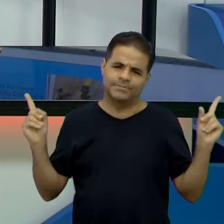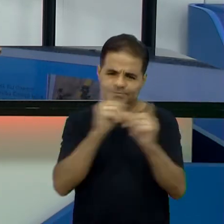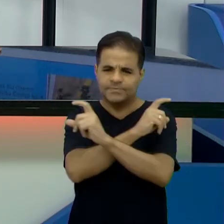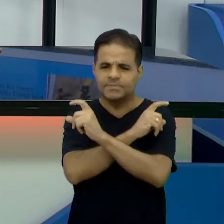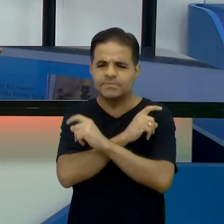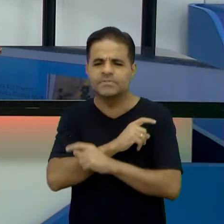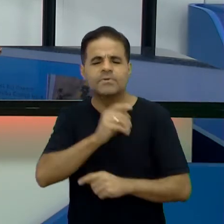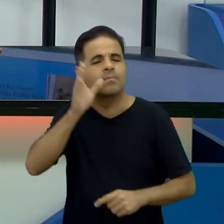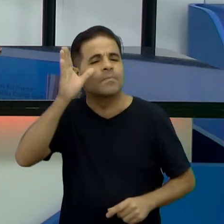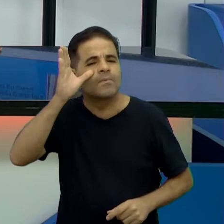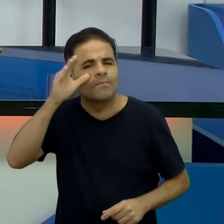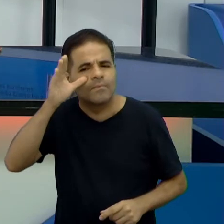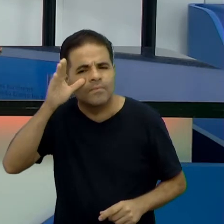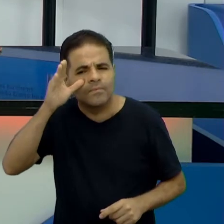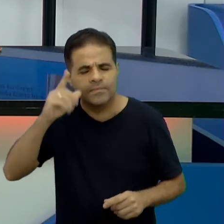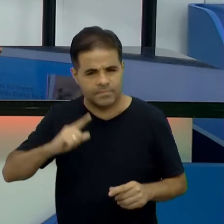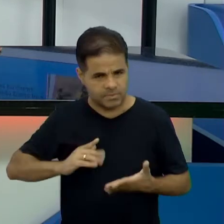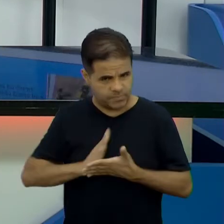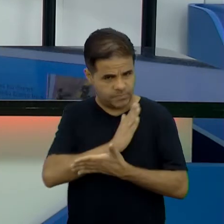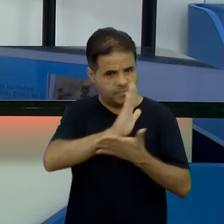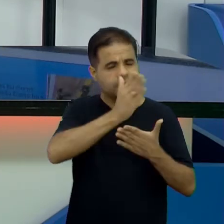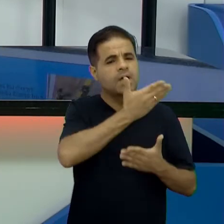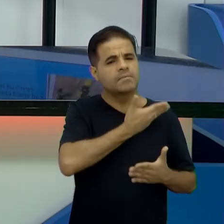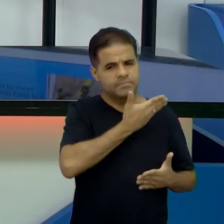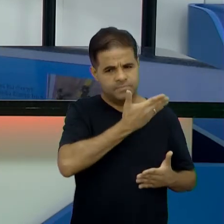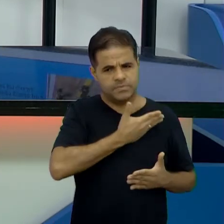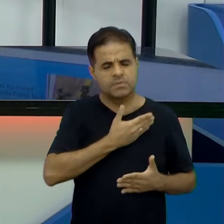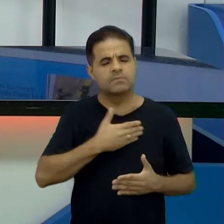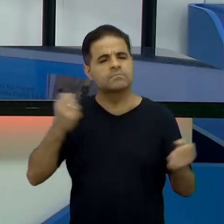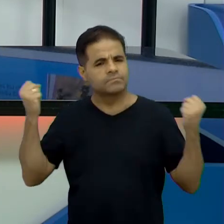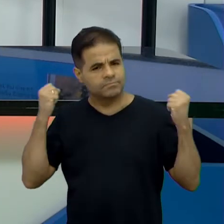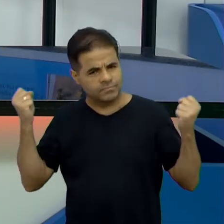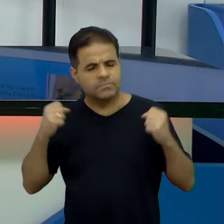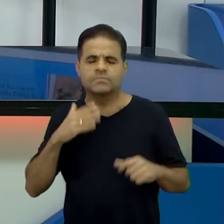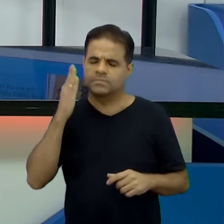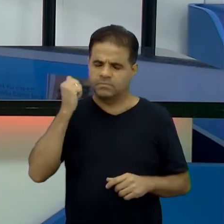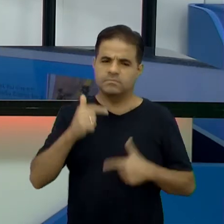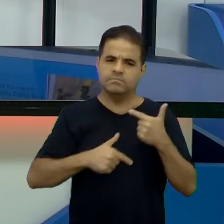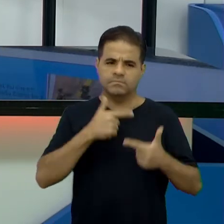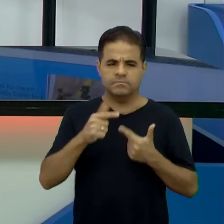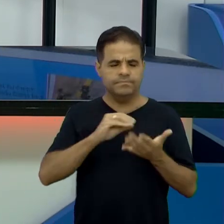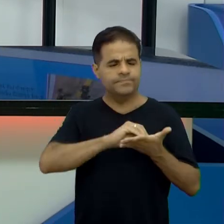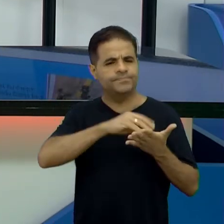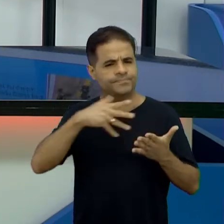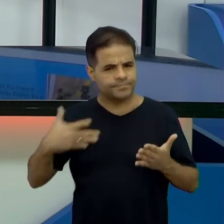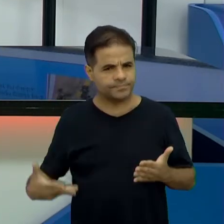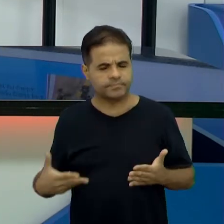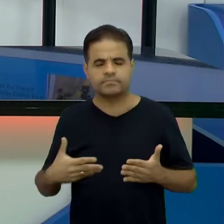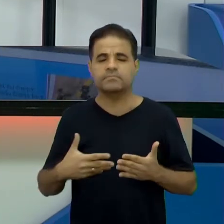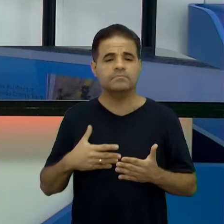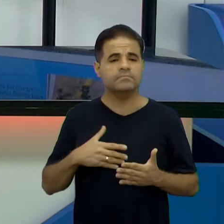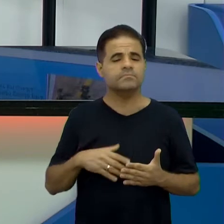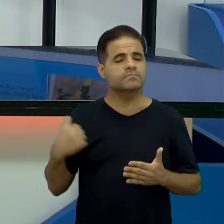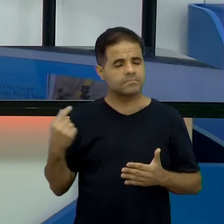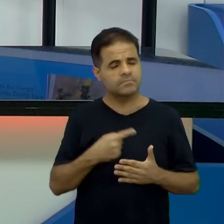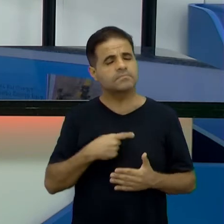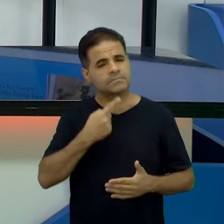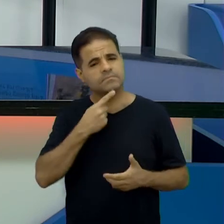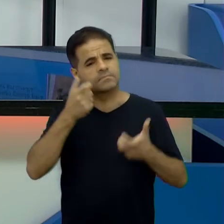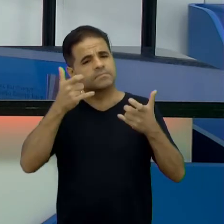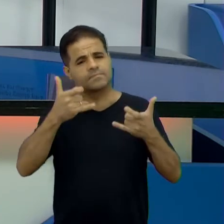só uma curiosidade, Mara. Tem alguns amigos professores de educação física, sei que a gente está trabalhando um componente curricular, né, aprofundamento, mas eu